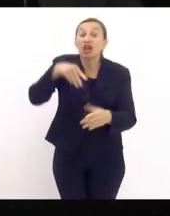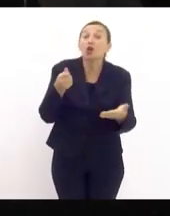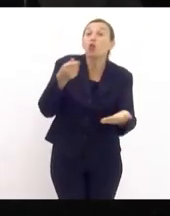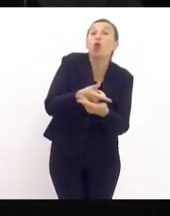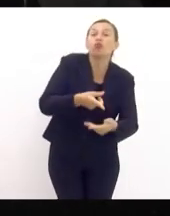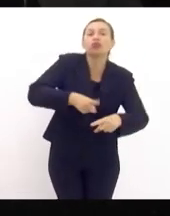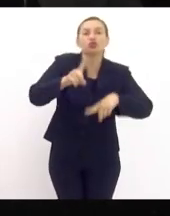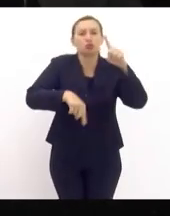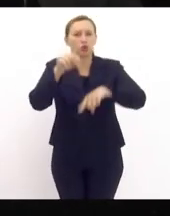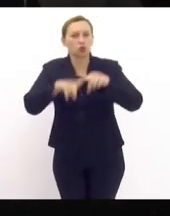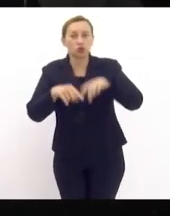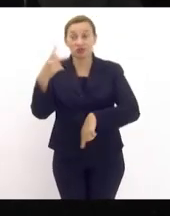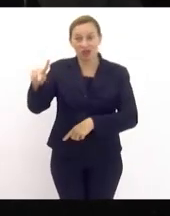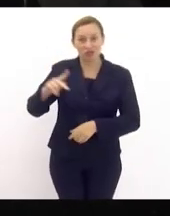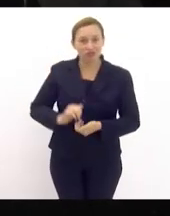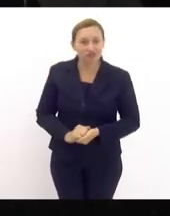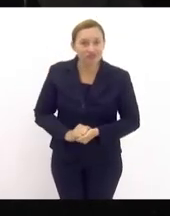mercadoria?